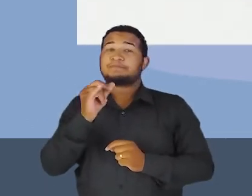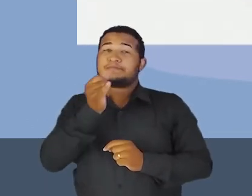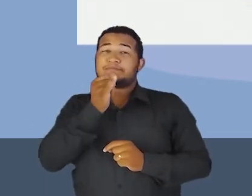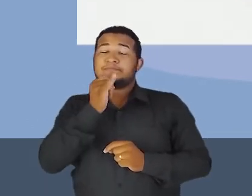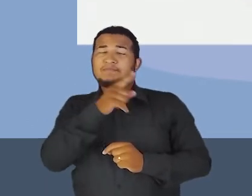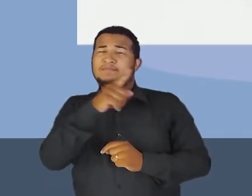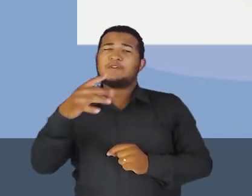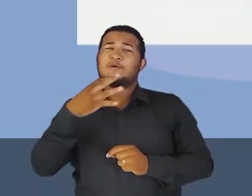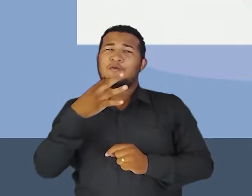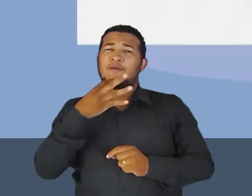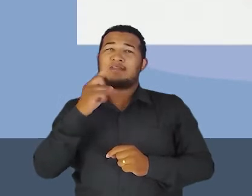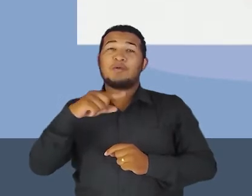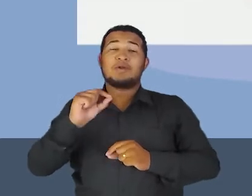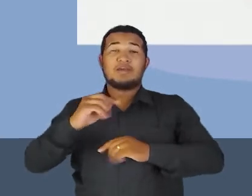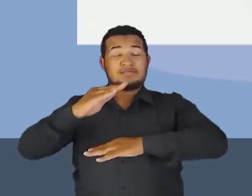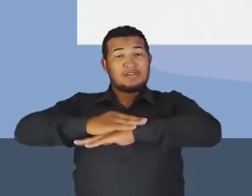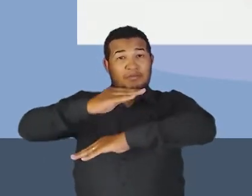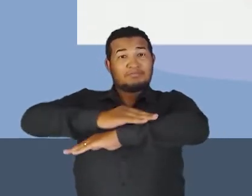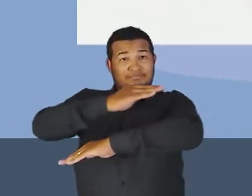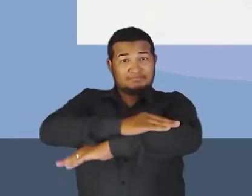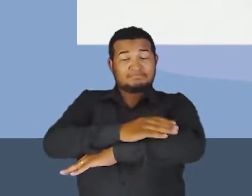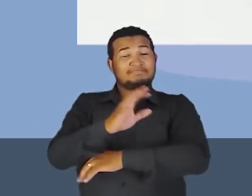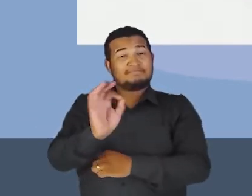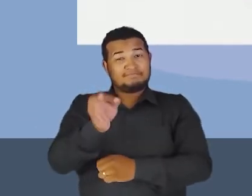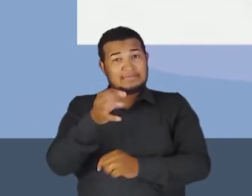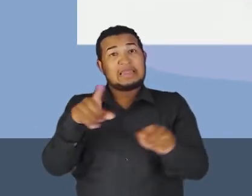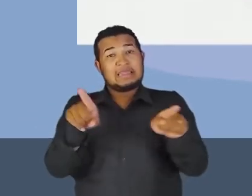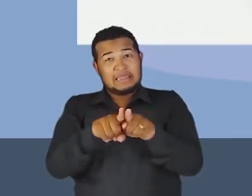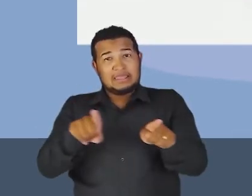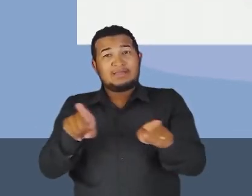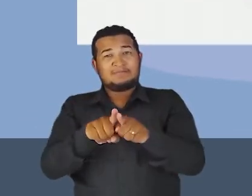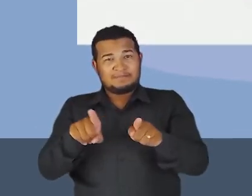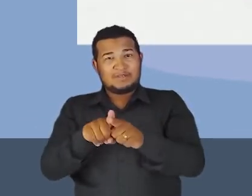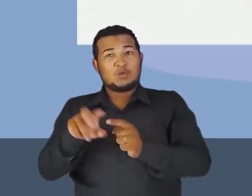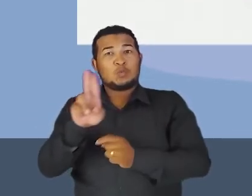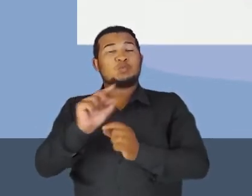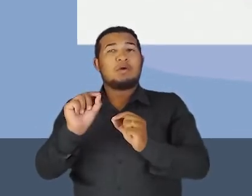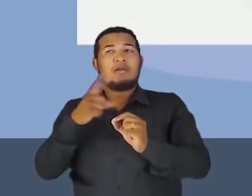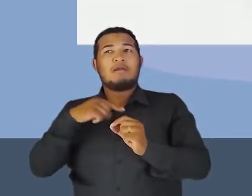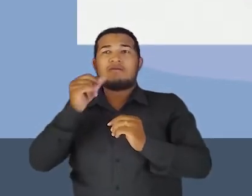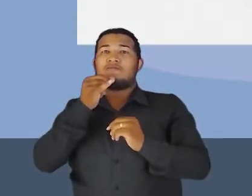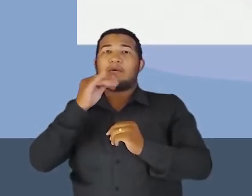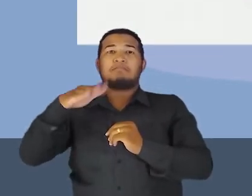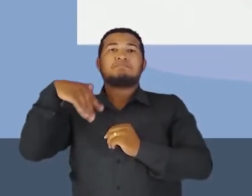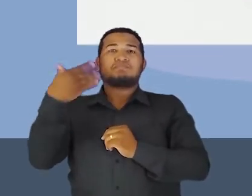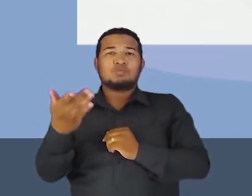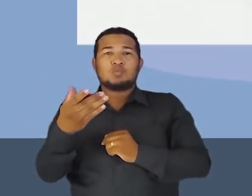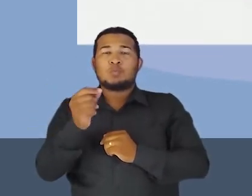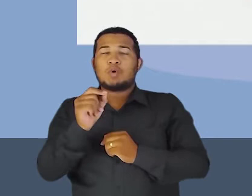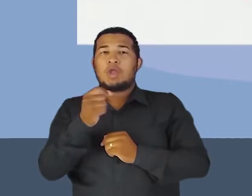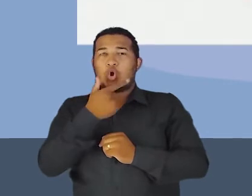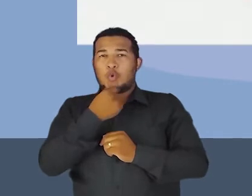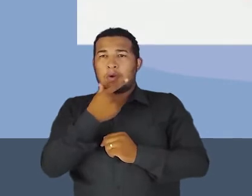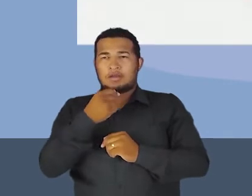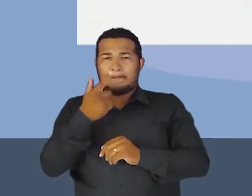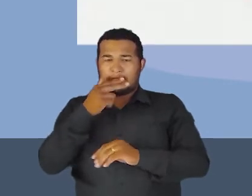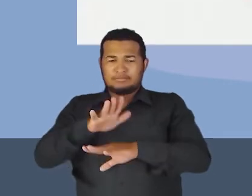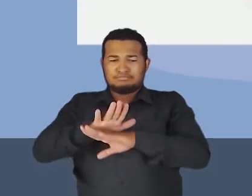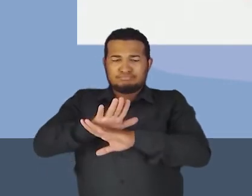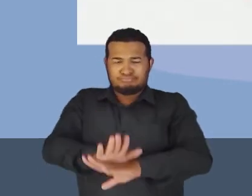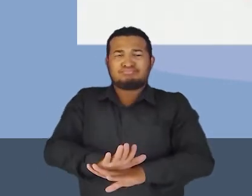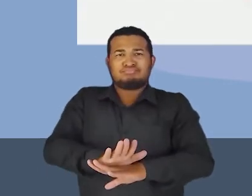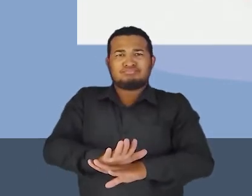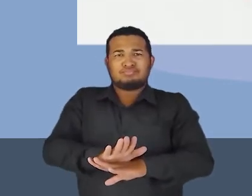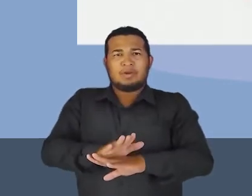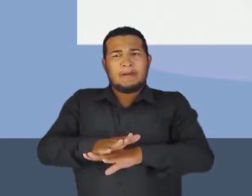animal muito conhecido, que é o sapo, que ele também realiza essa fecundação externa. O macho, ele pressiona o corpo da fêmea, como você pode ver na